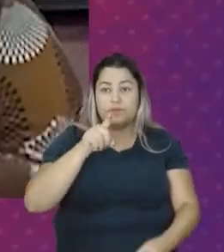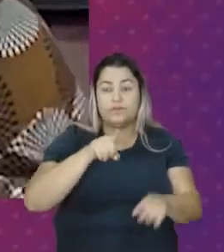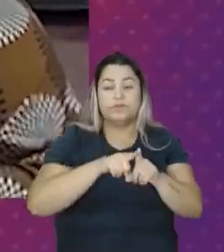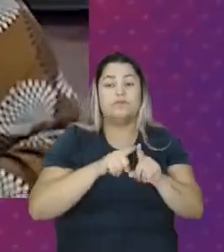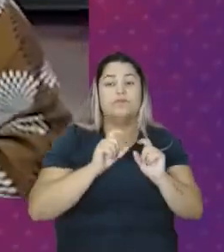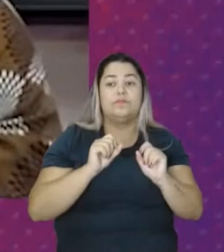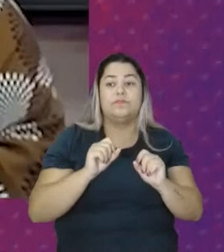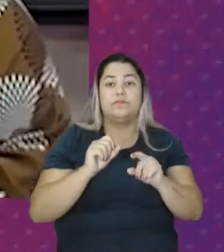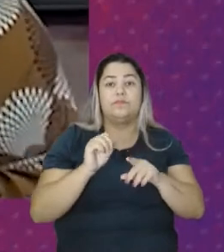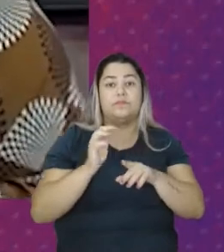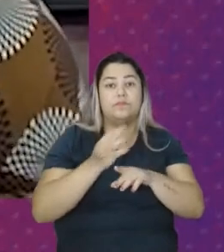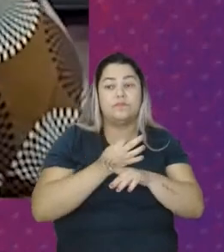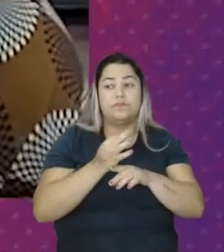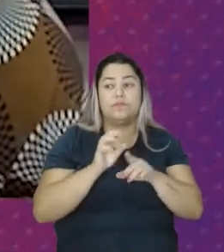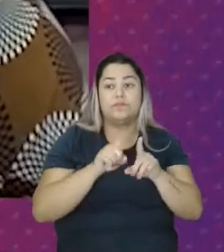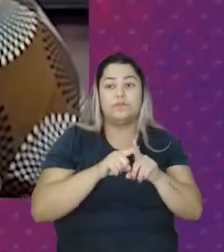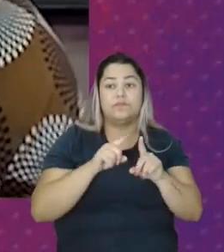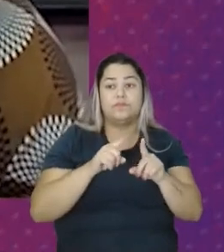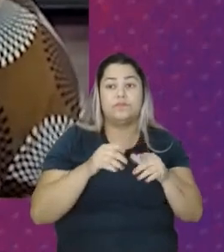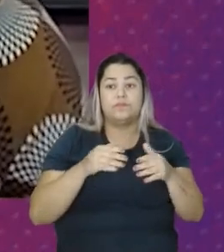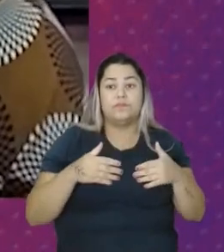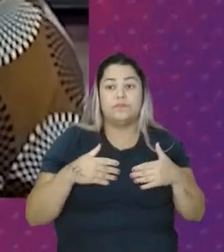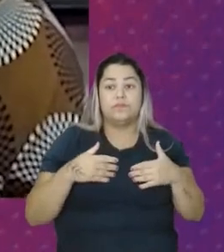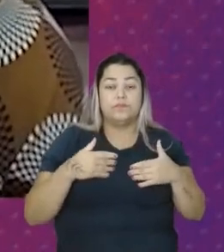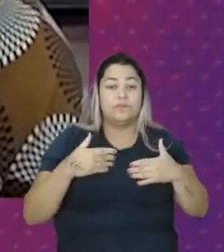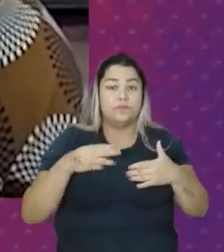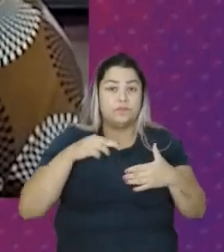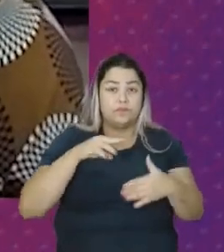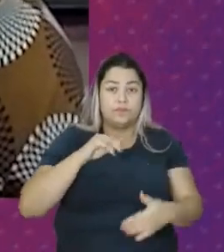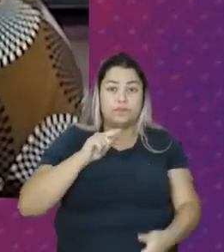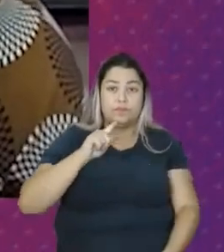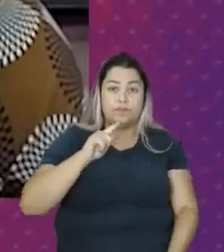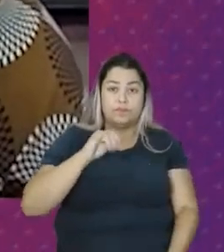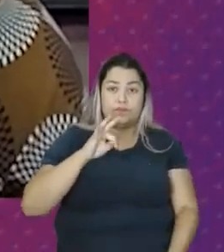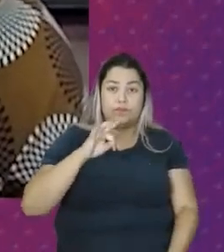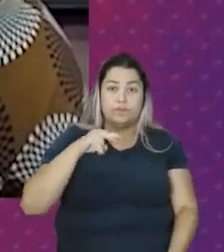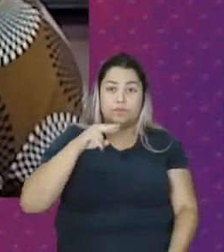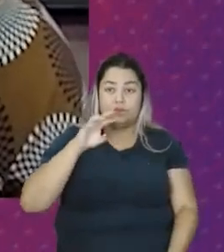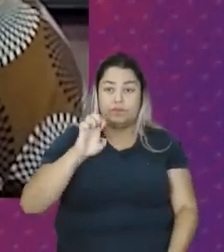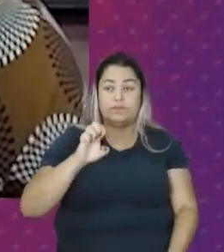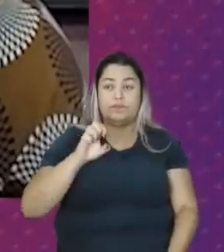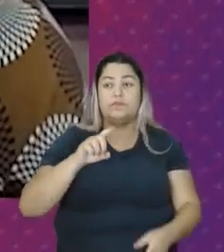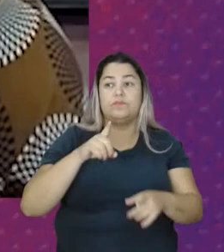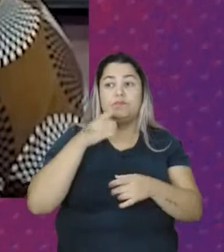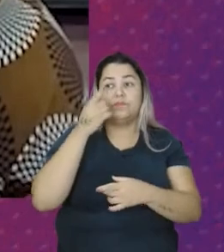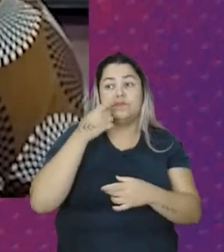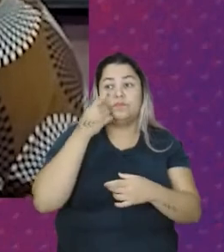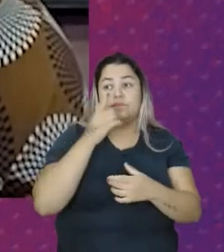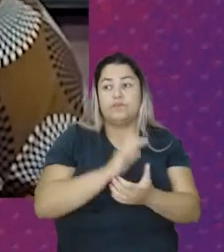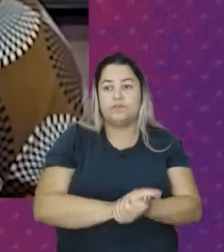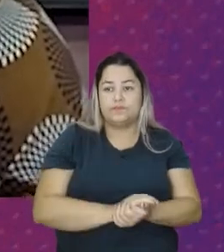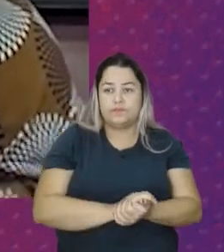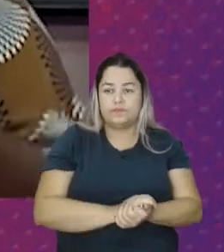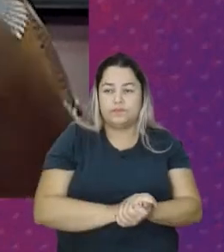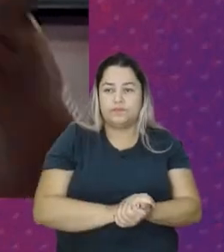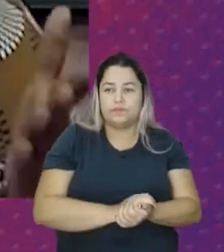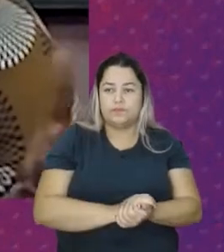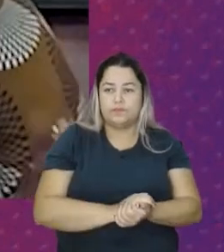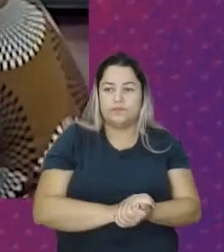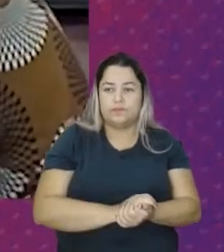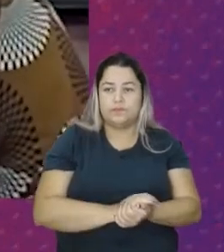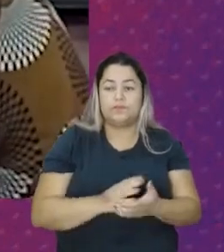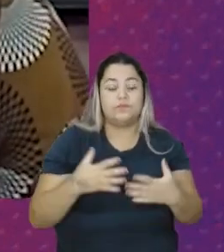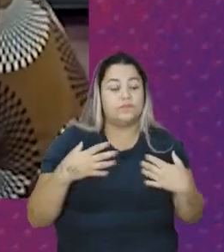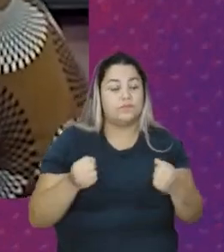assistente social, militante, né, do Movimento Negro, do Partido dos Trabalhadores e das Trabalhadoras, e vamos